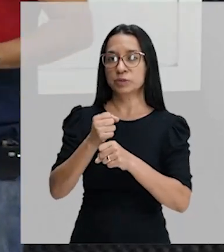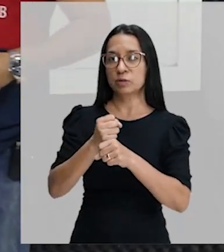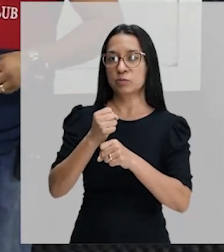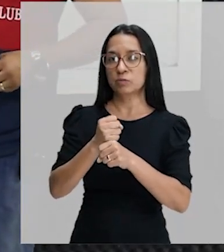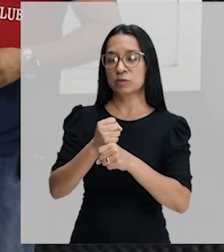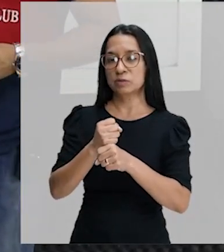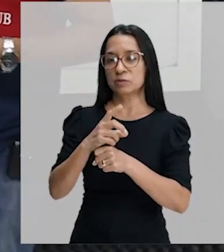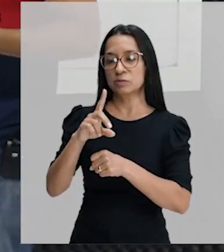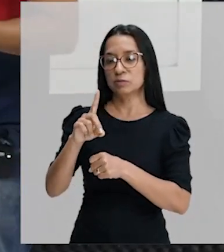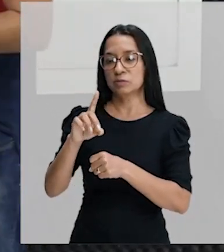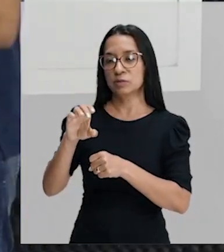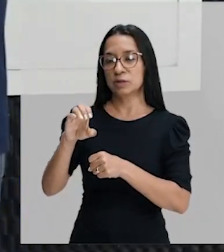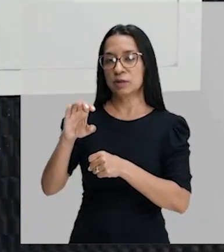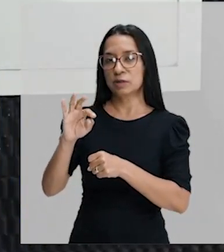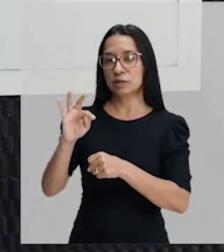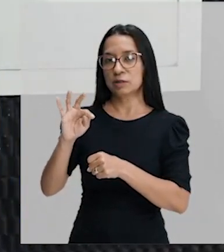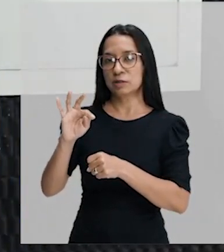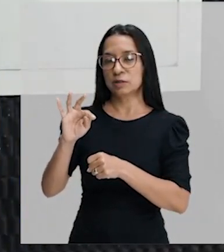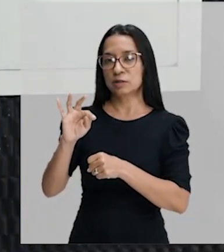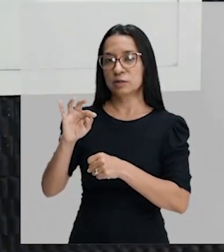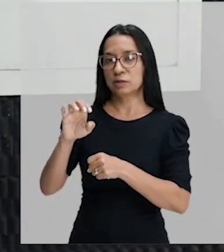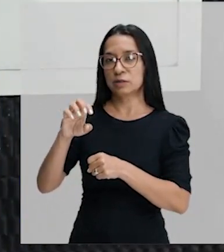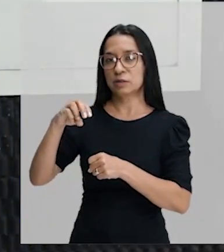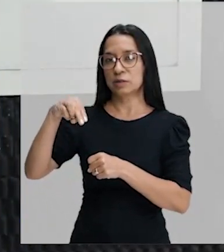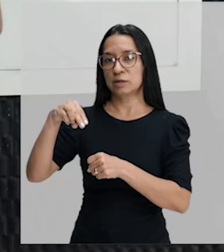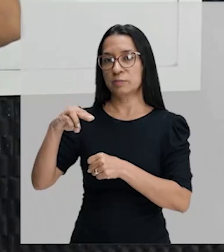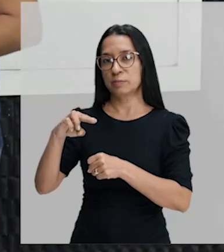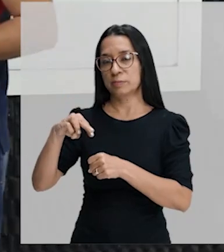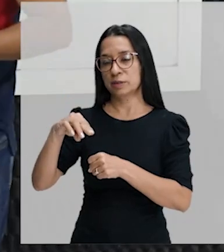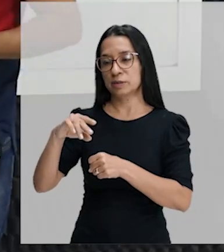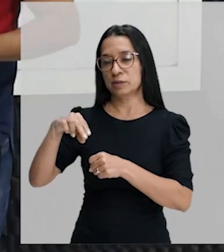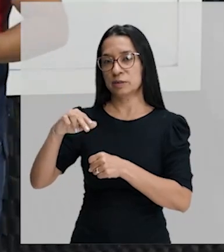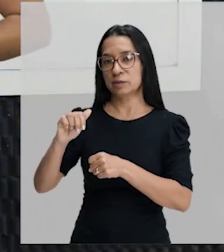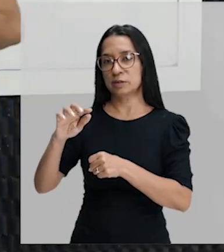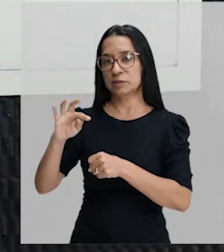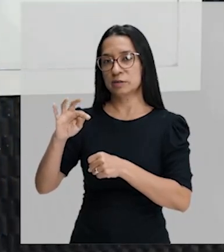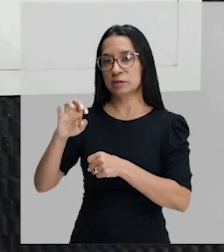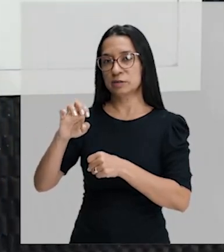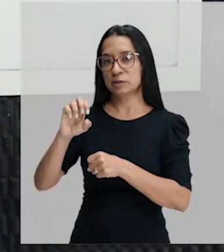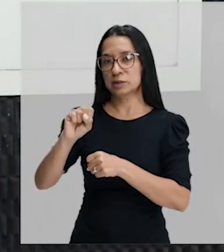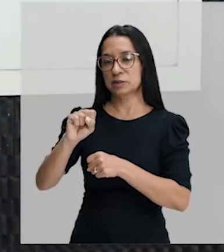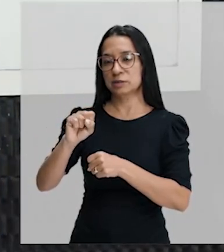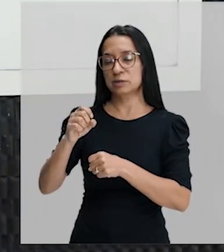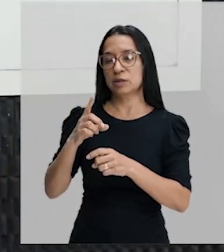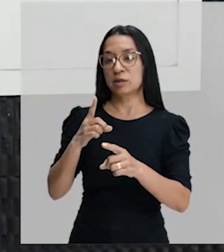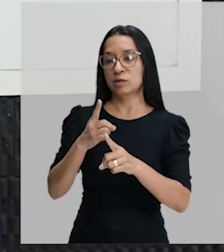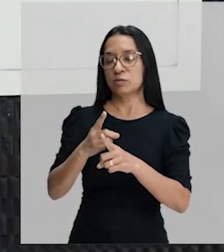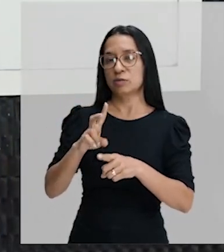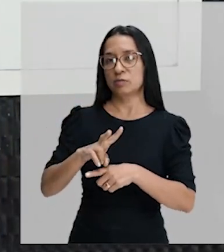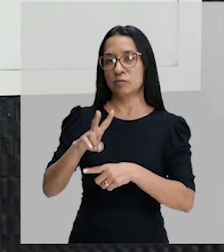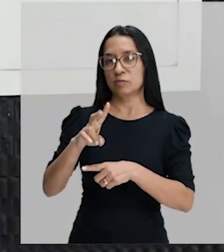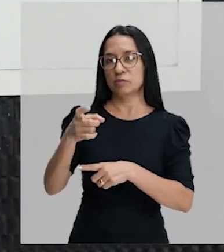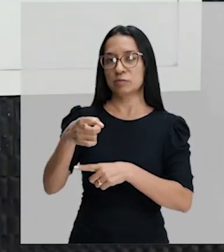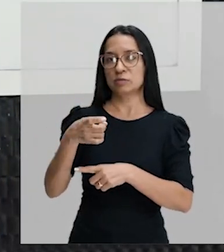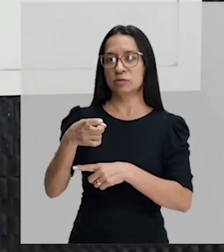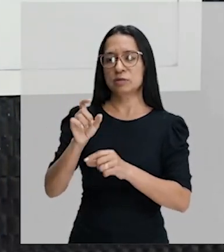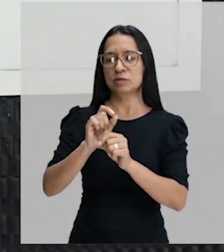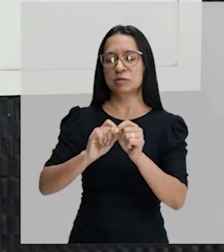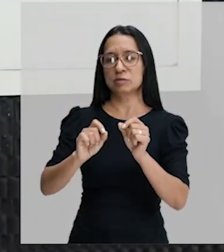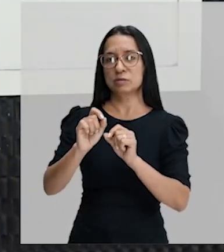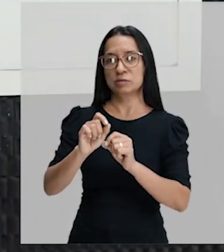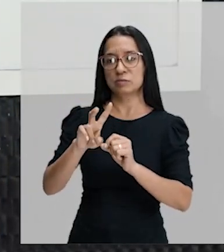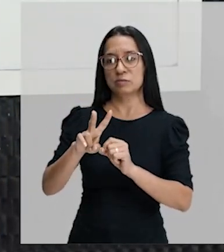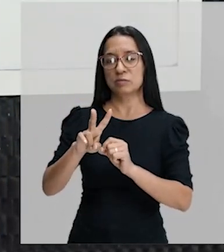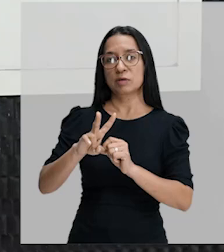calculando os determinantes, e aí você vai encontrar o valor de x. Tá? Quem vai ser o valor de x?